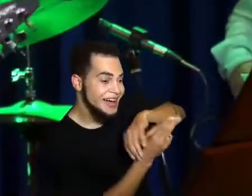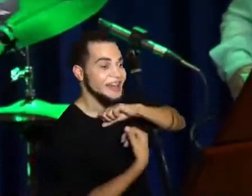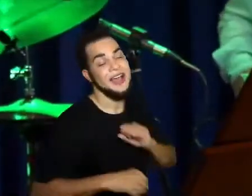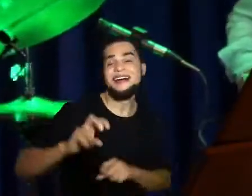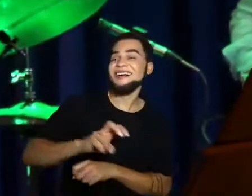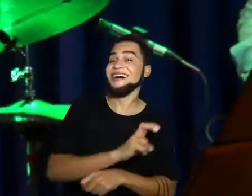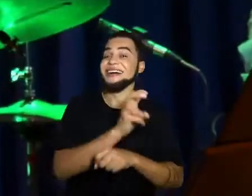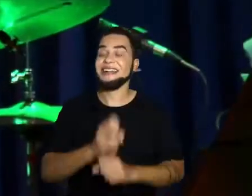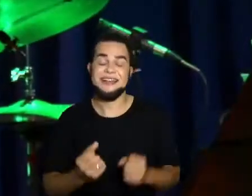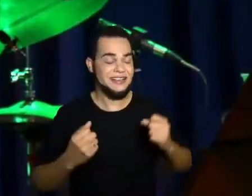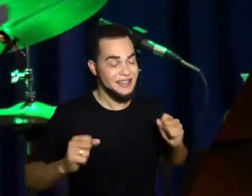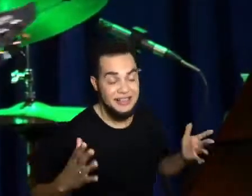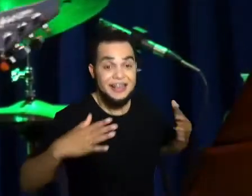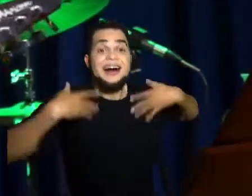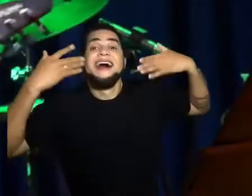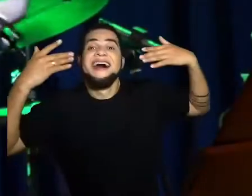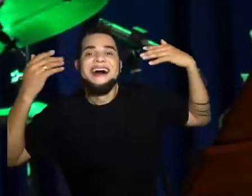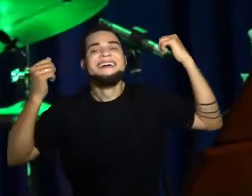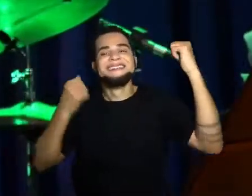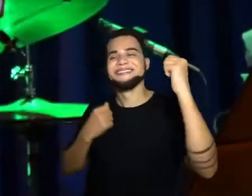caminho.